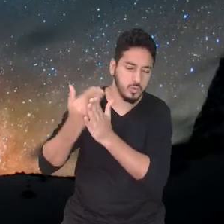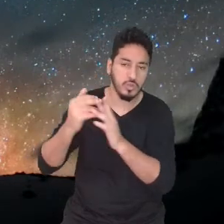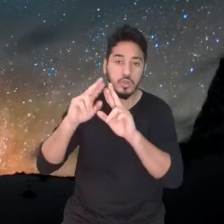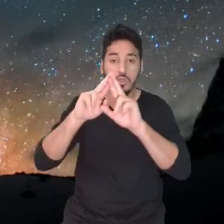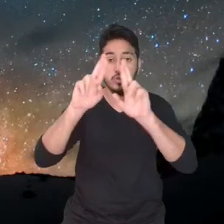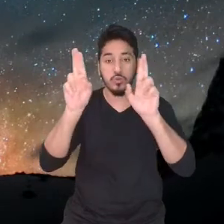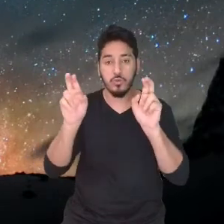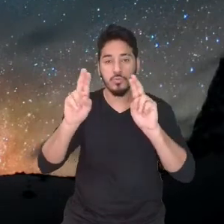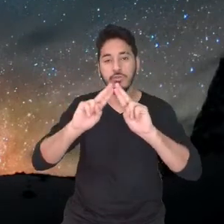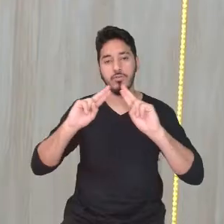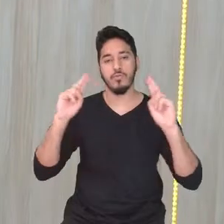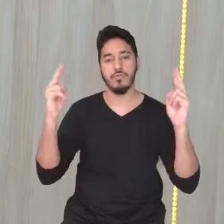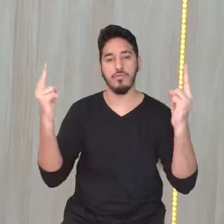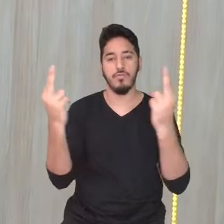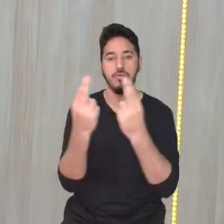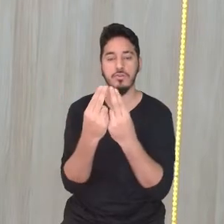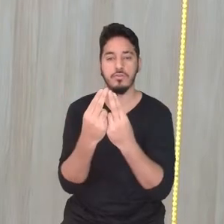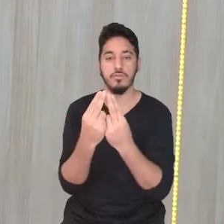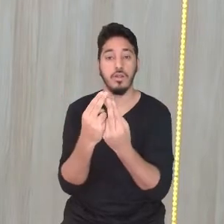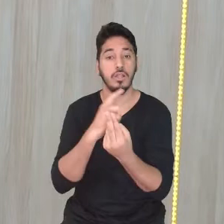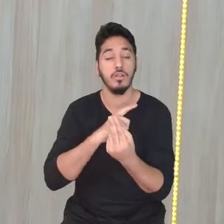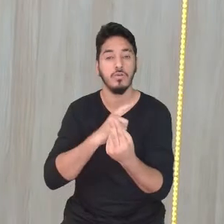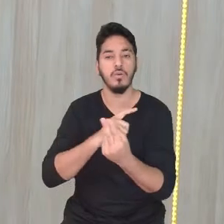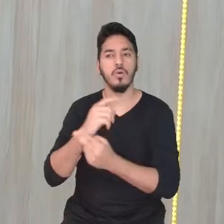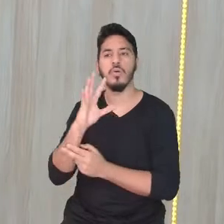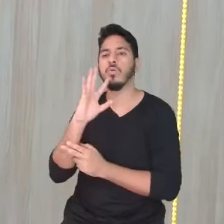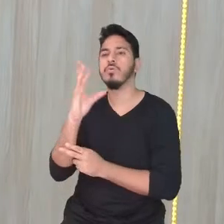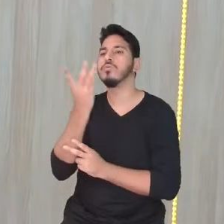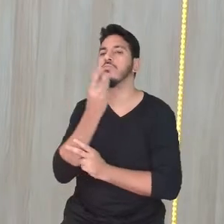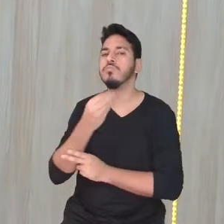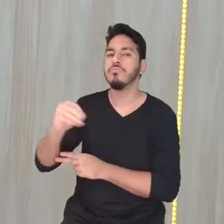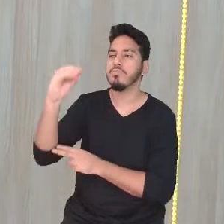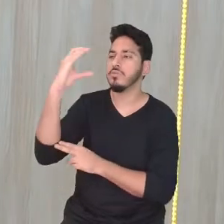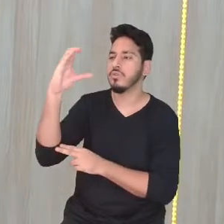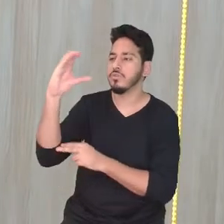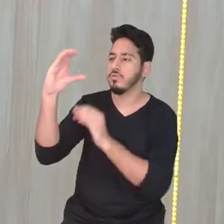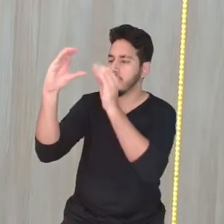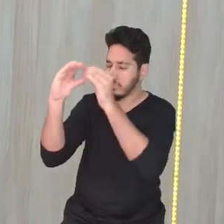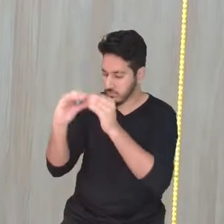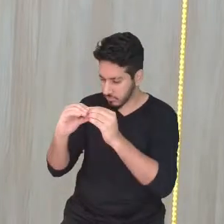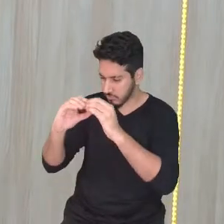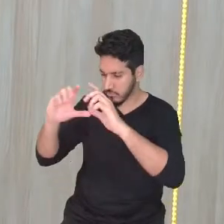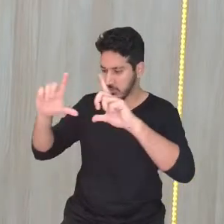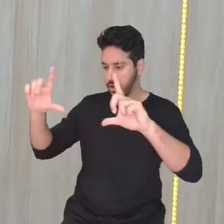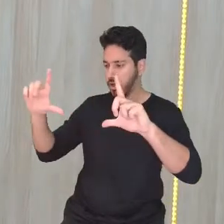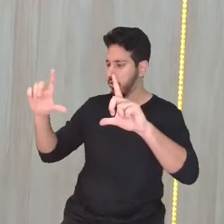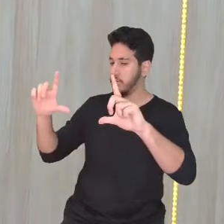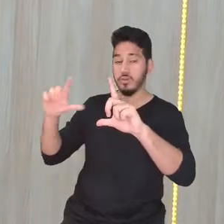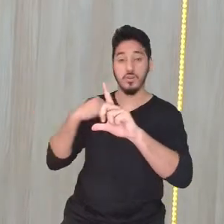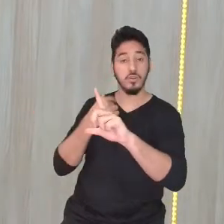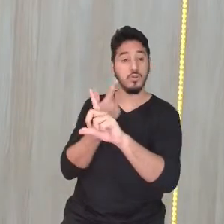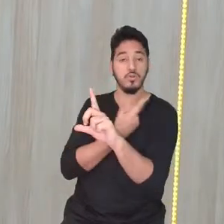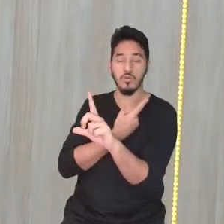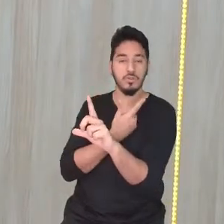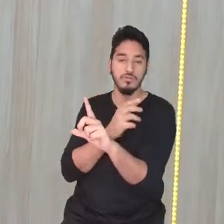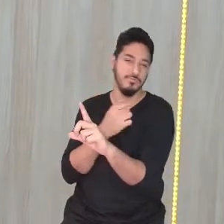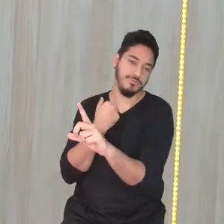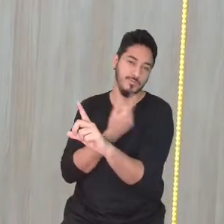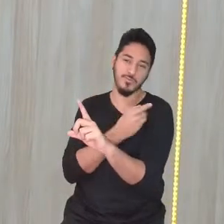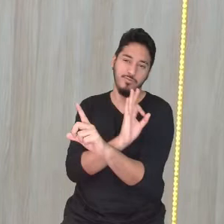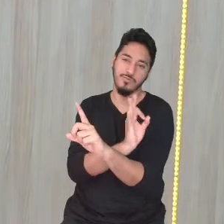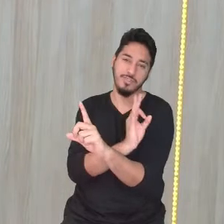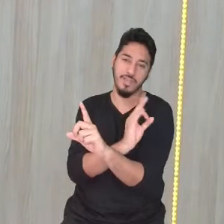E ele trouxe esse conhecimento científico de uma forma assim, bem acessível, uma forma que eu e você, que não somos